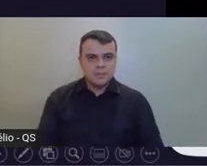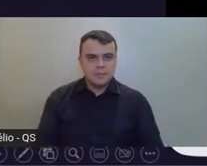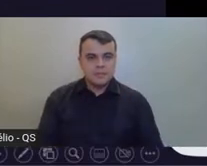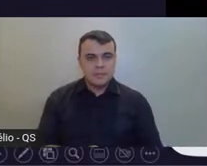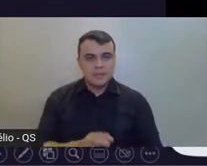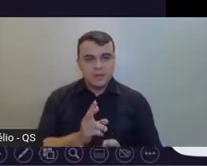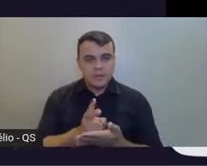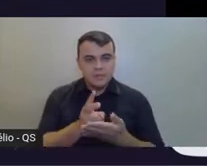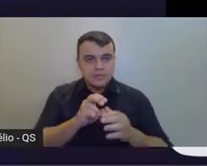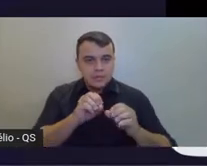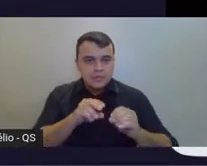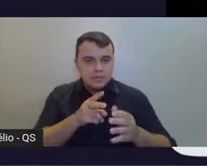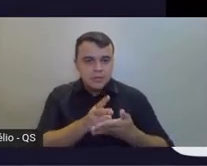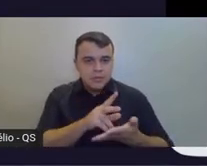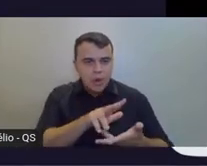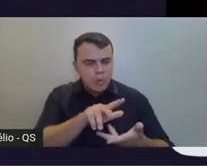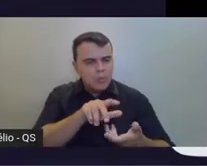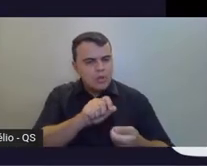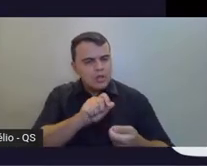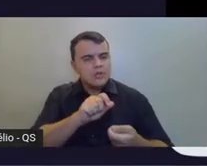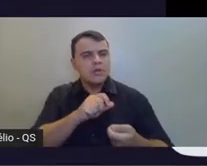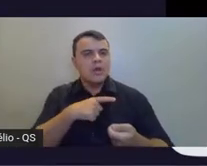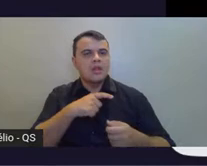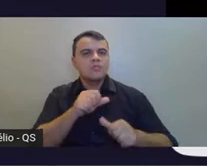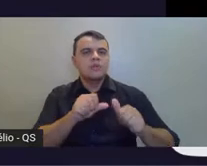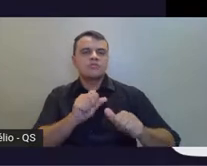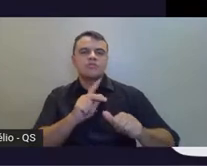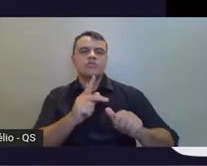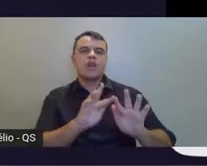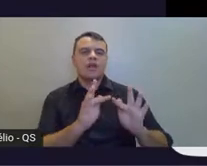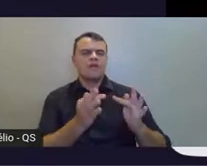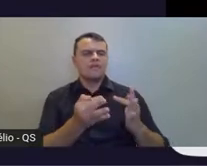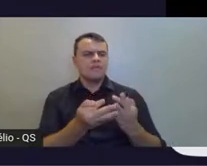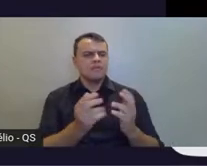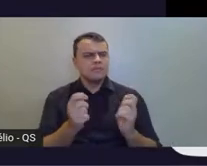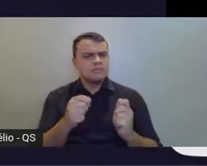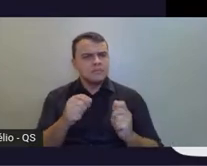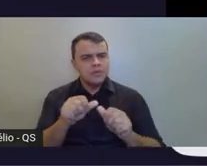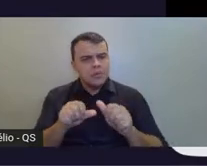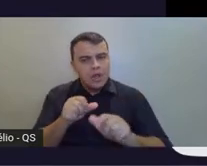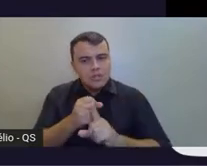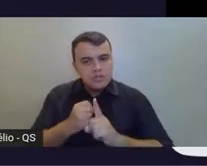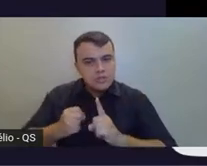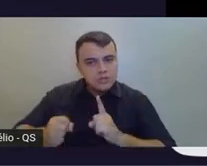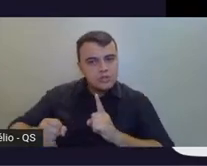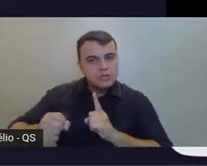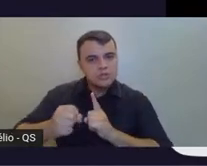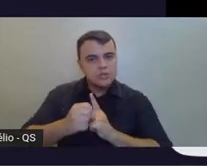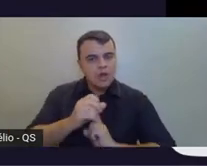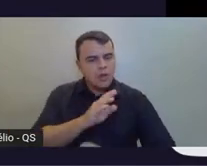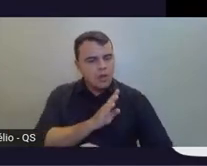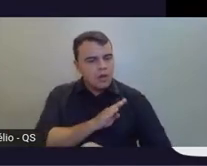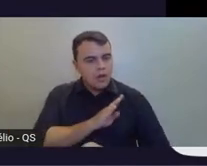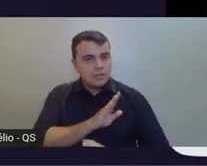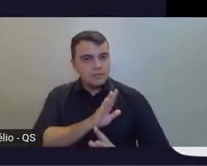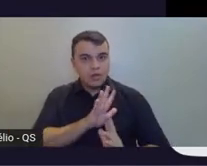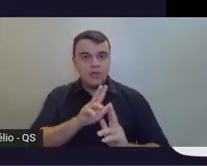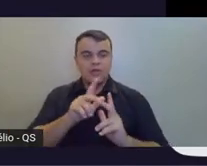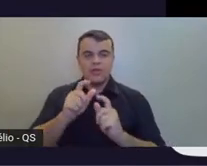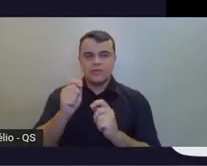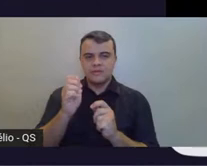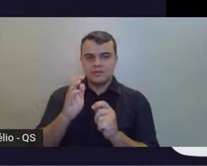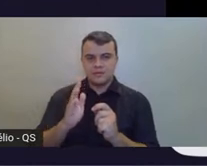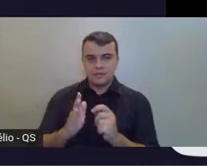education mudando a história de muitas famílias causando muito Impacto social e ganhando o coração dos brasileiros